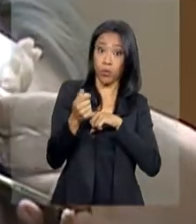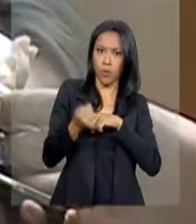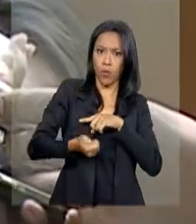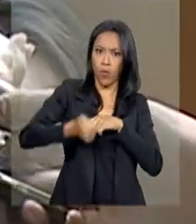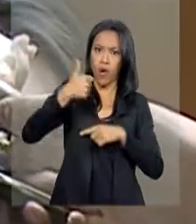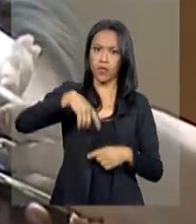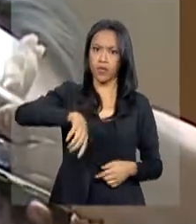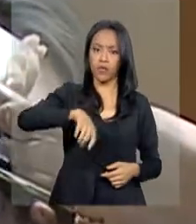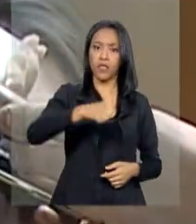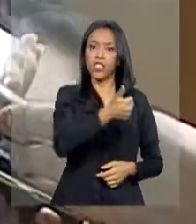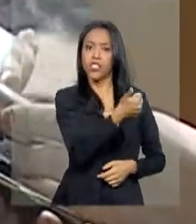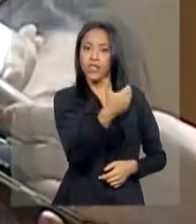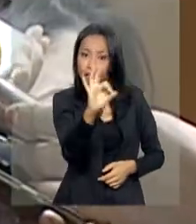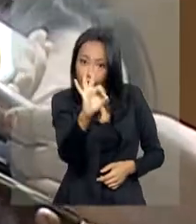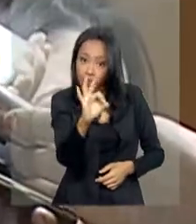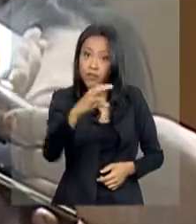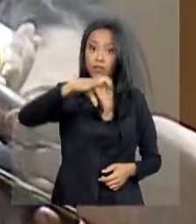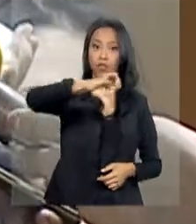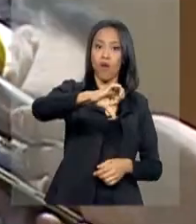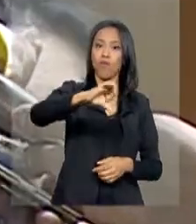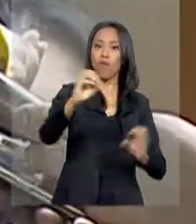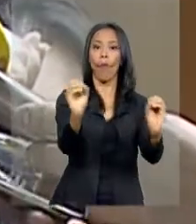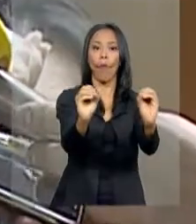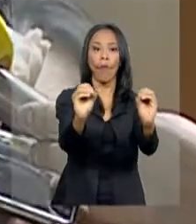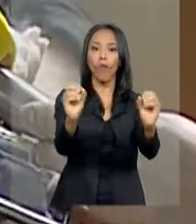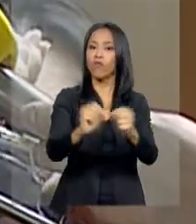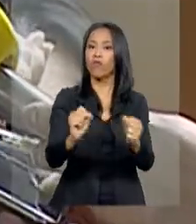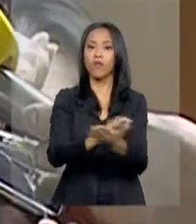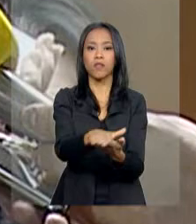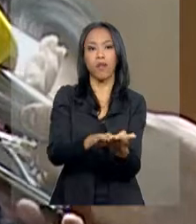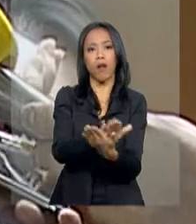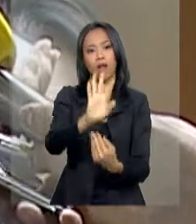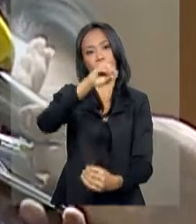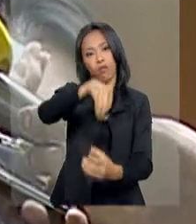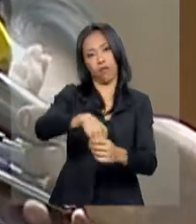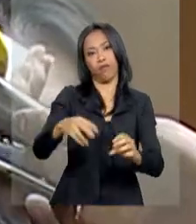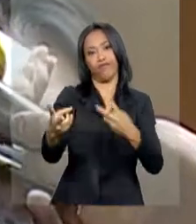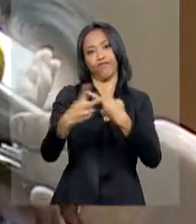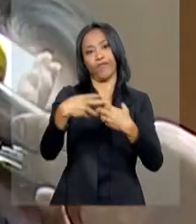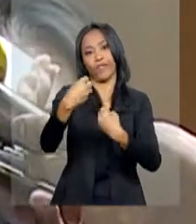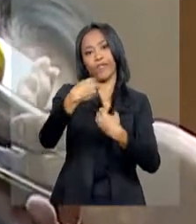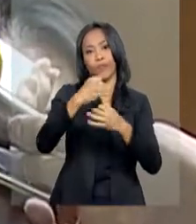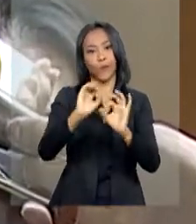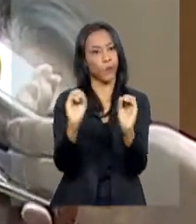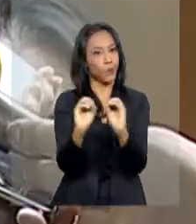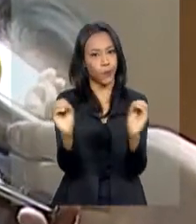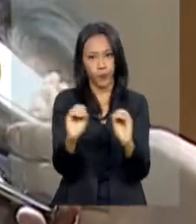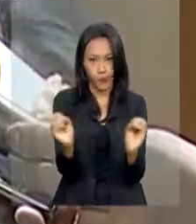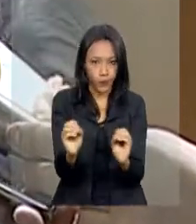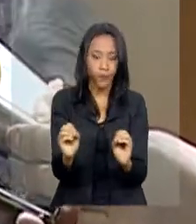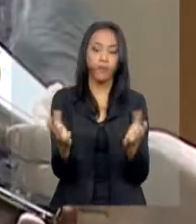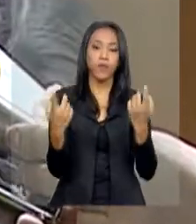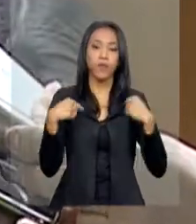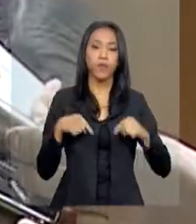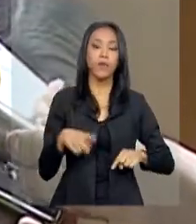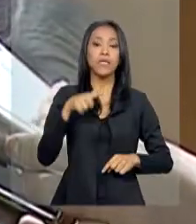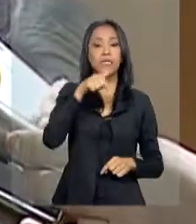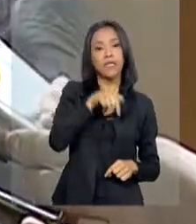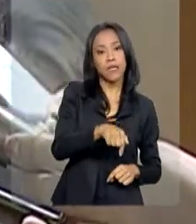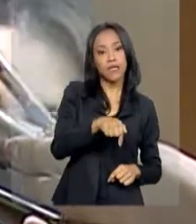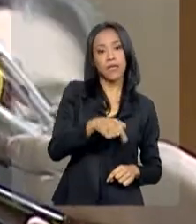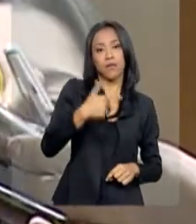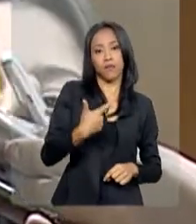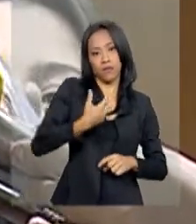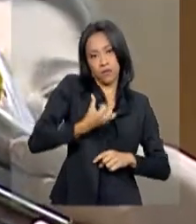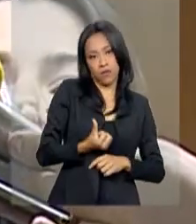em cada dez presos não têm nenhuma atividade é educacional e para vocês terem uma idéia dos 726 mil